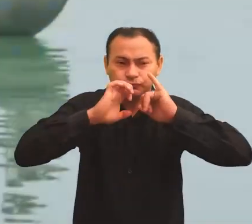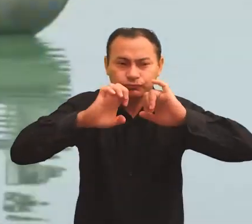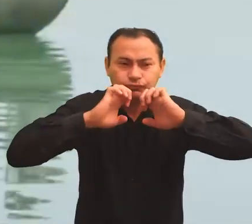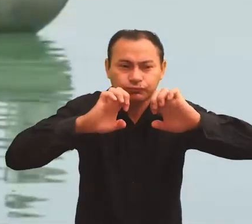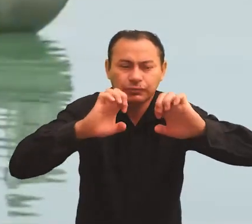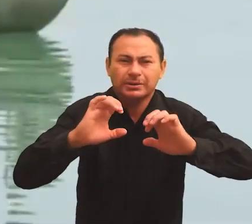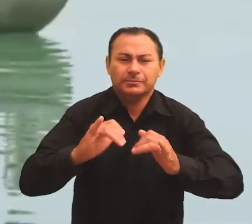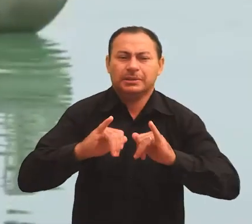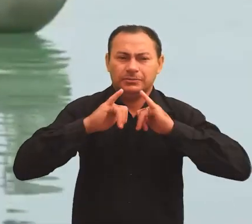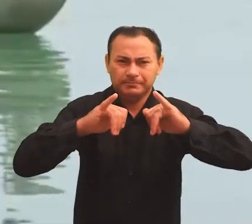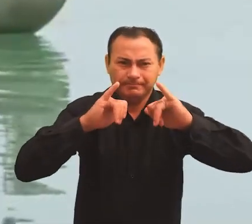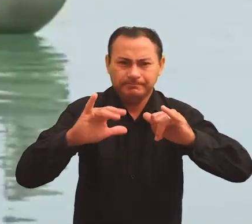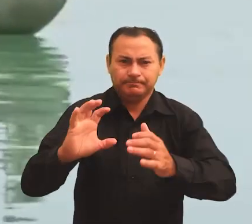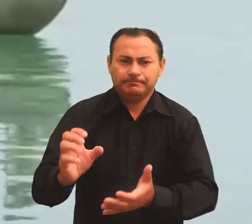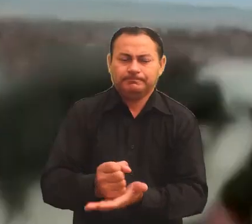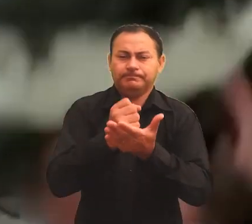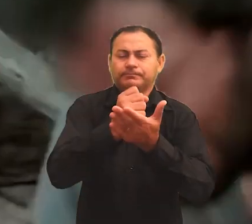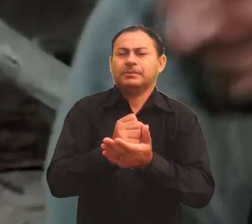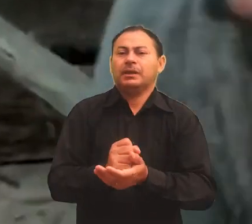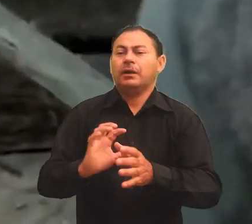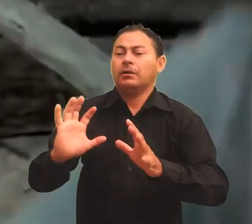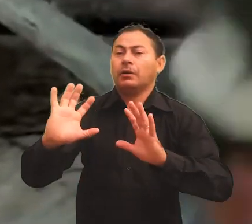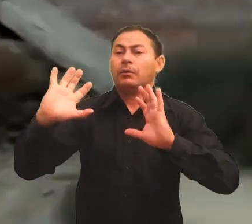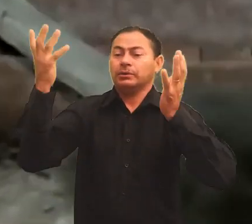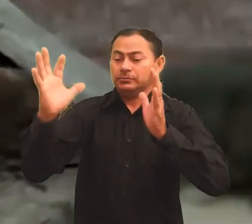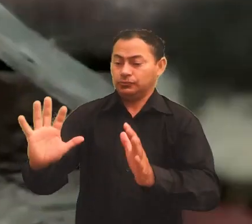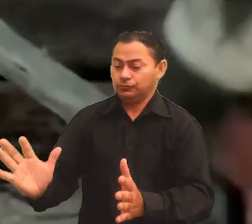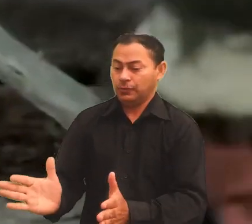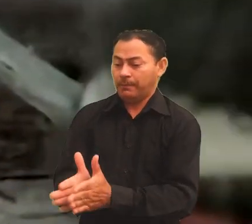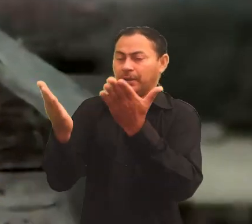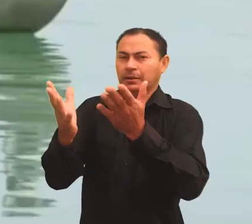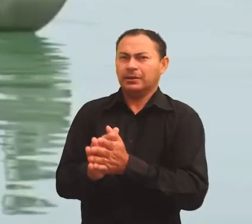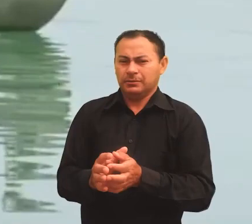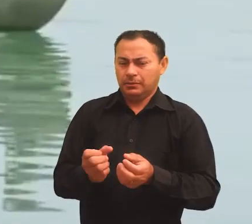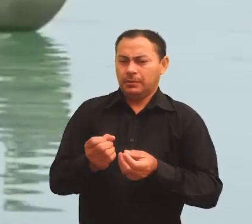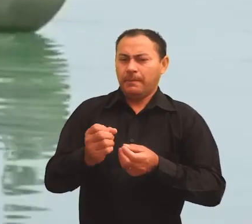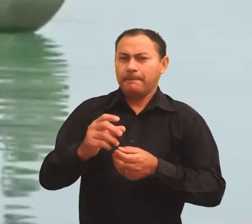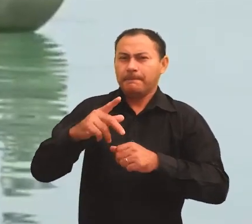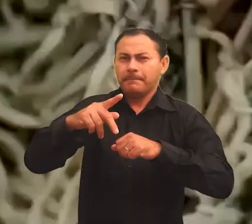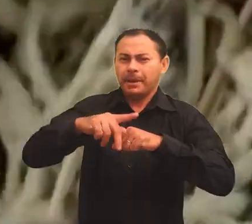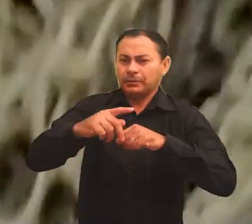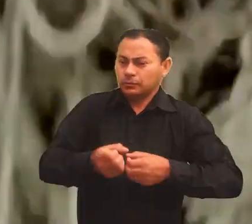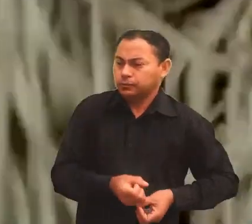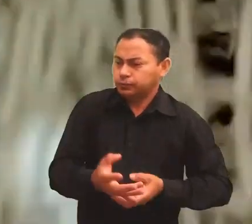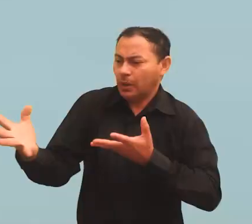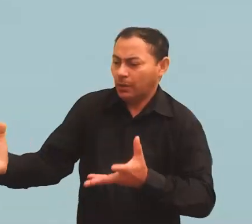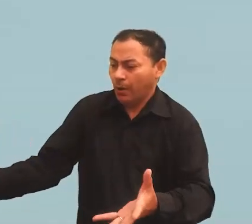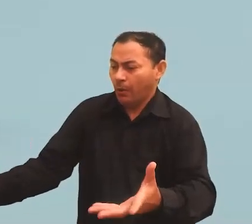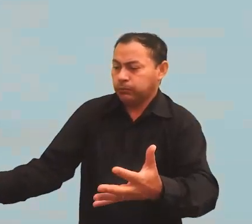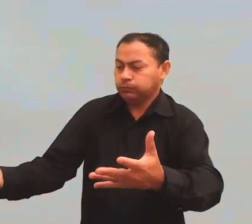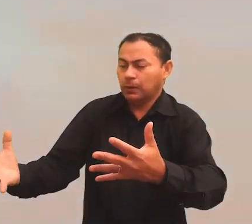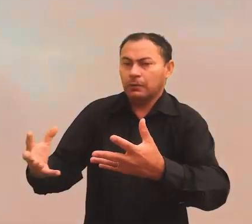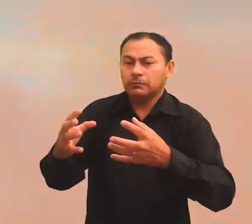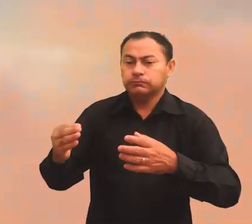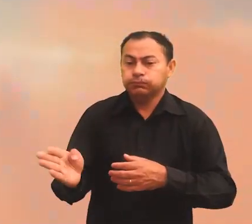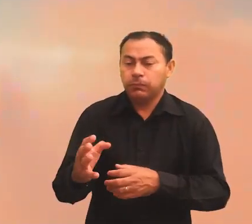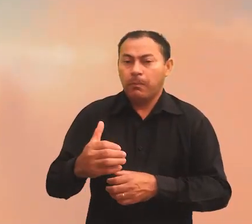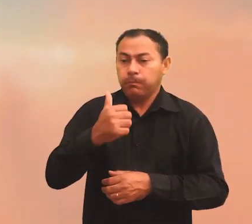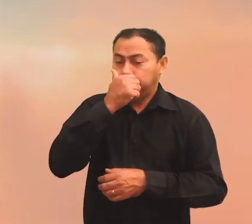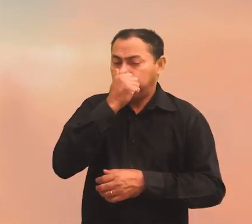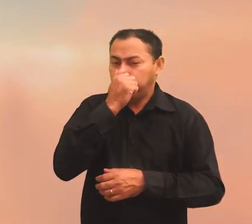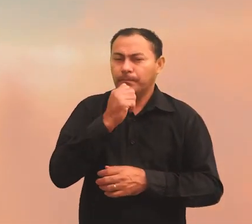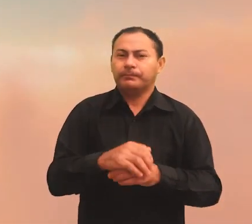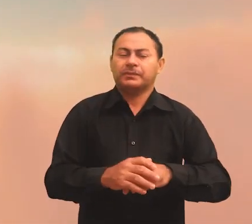Quando aconteceu o milagre desta grande pescaria e as redes se encheram de peixes, Pedro caiu de joelhos aos pés de Jesus e